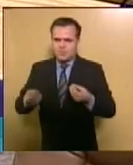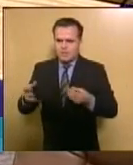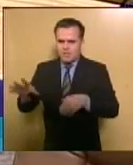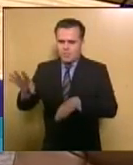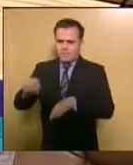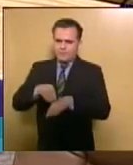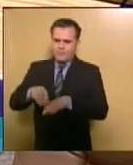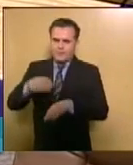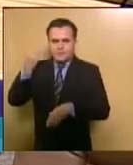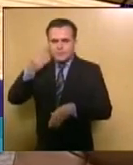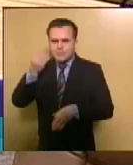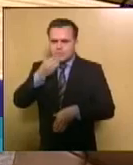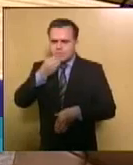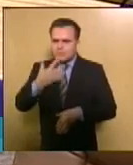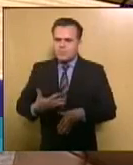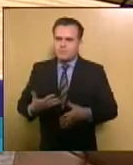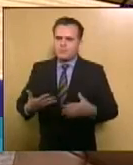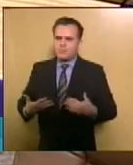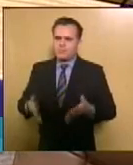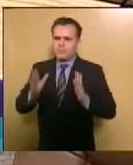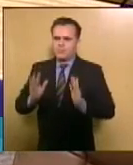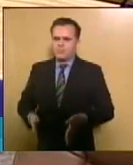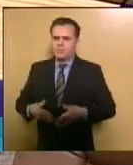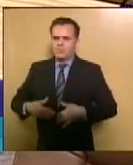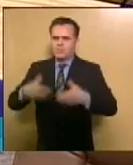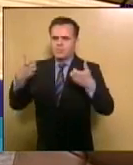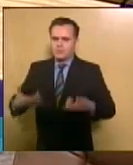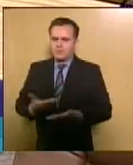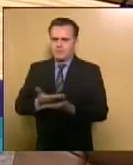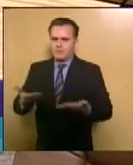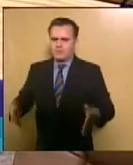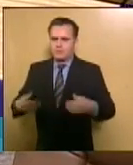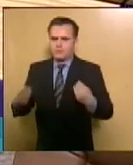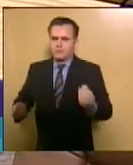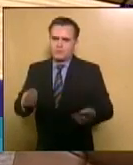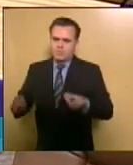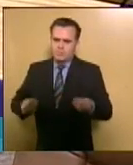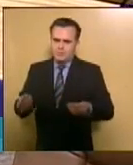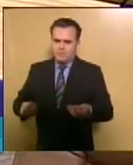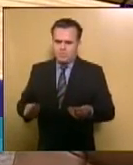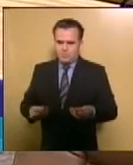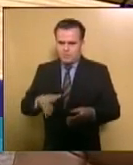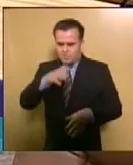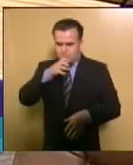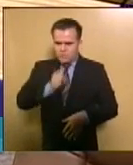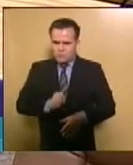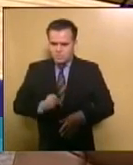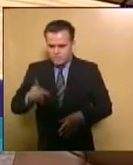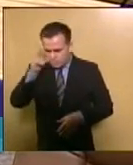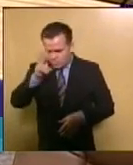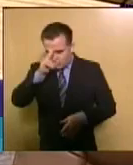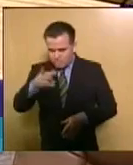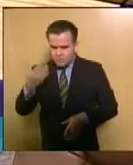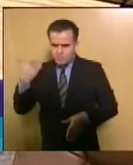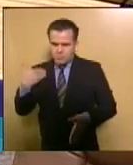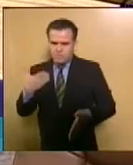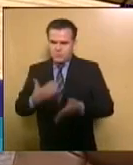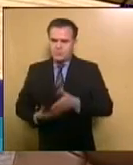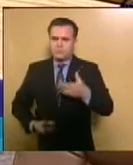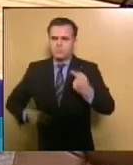experiências bem-sucedidas que tá sendo nada mais que fala do que a aplicação de um método Paulo freiriano de ouvida de